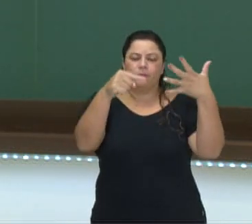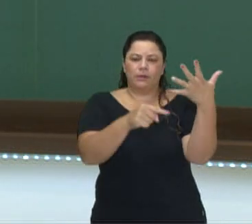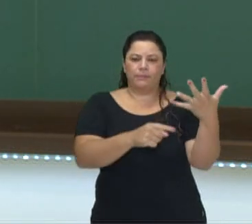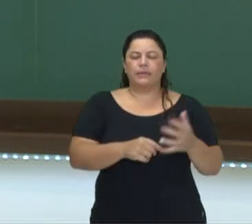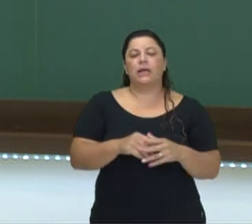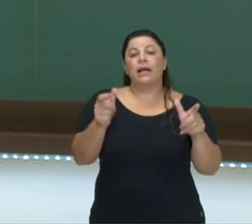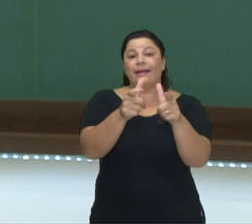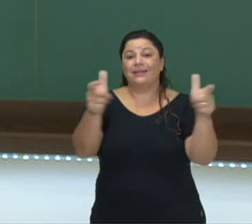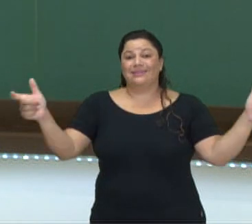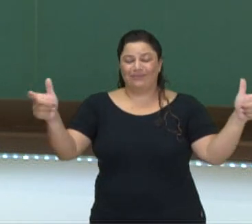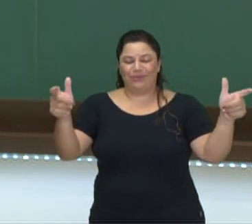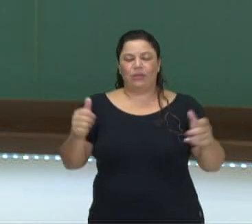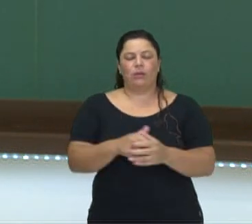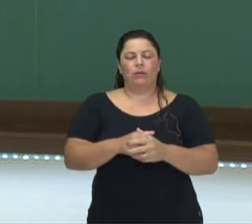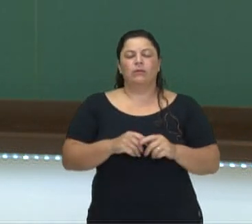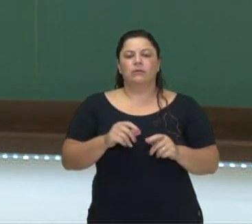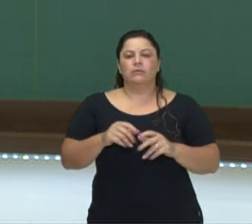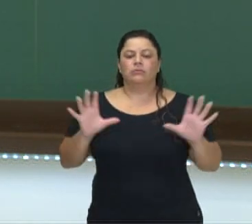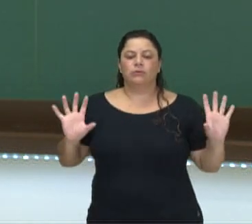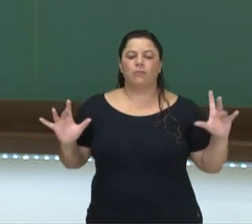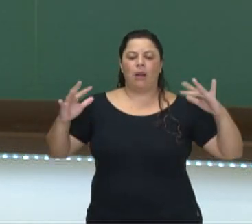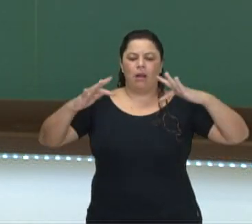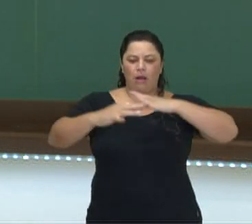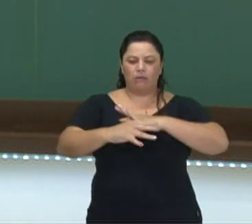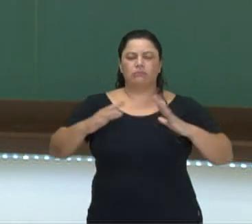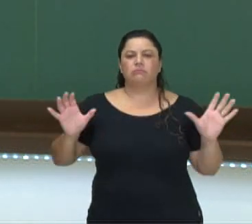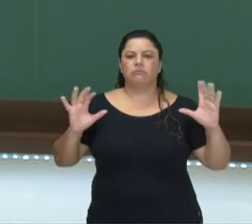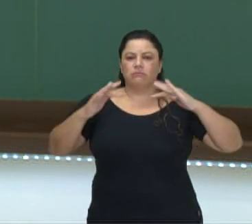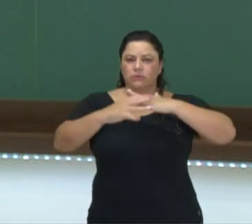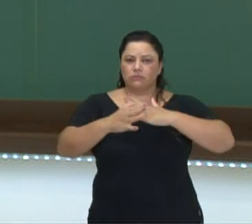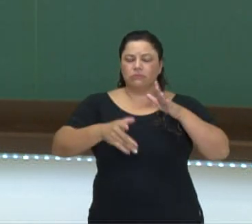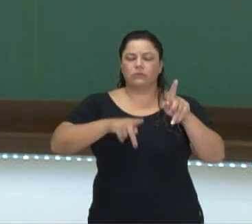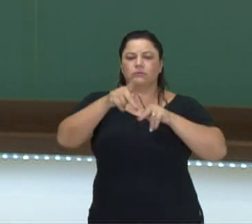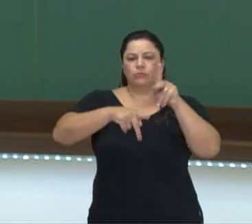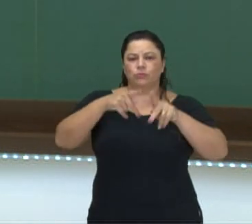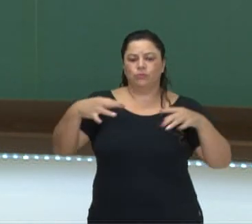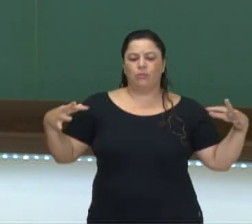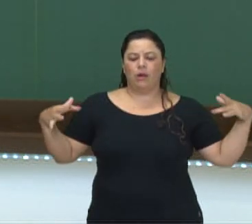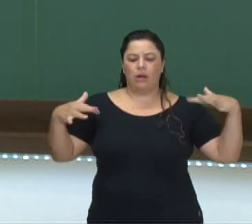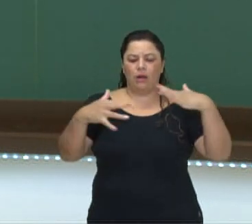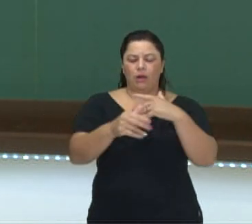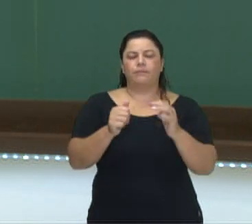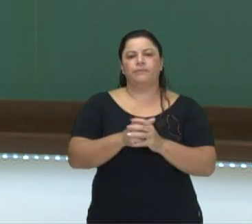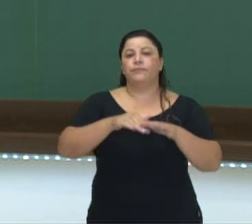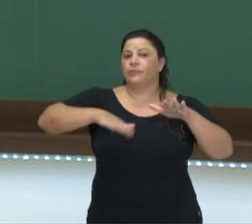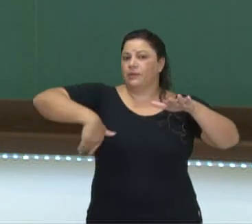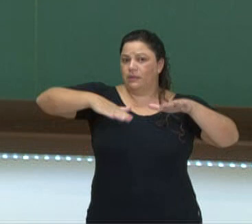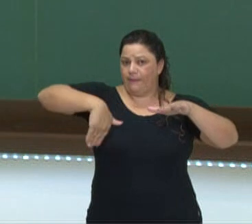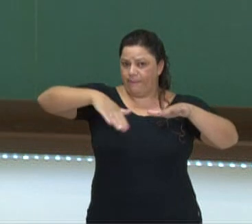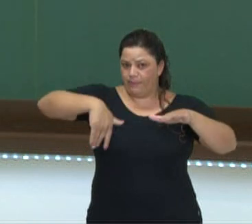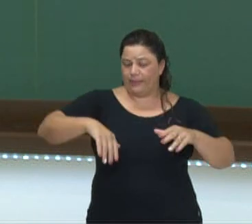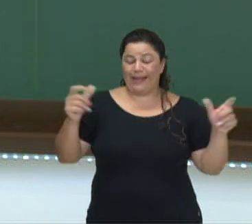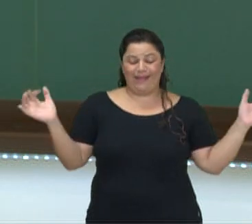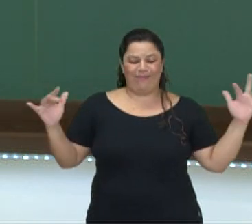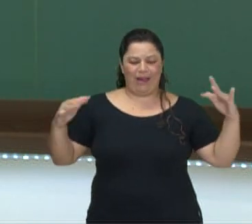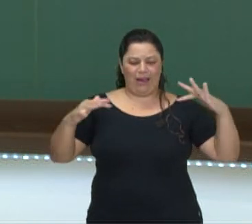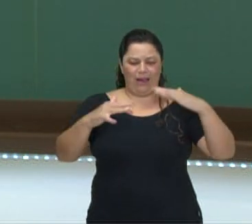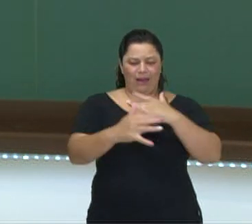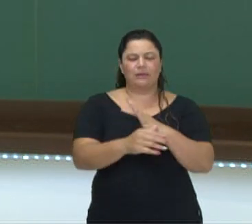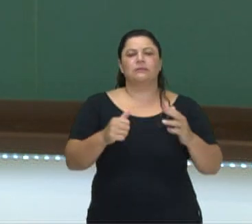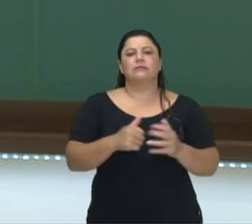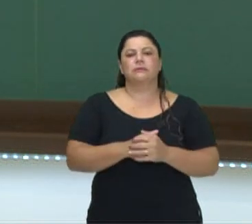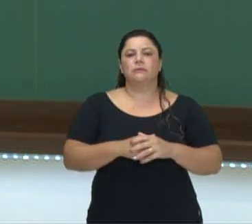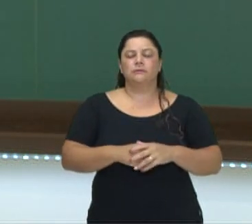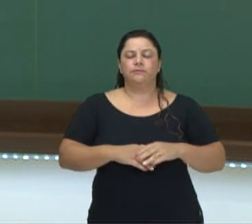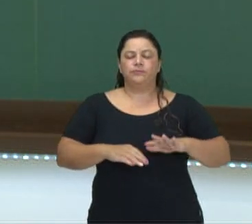densidades demográficas, ou seja, a maior concentração de população, está no litoral. Então, nós temos a